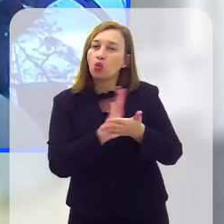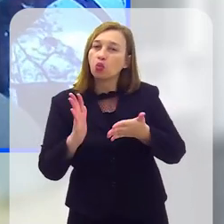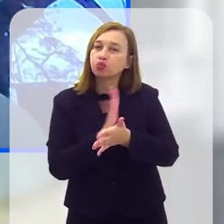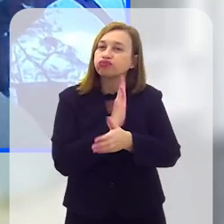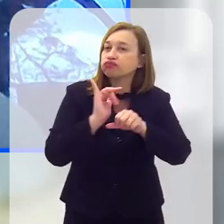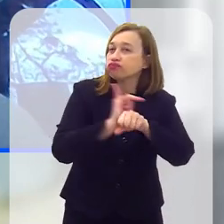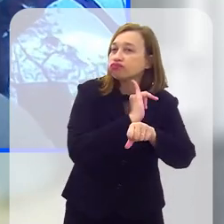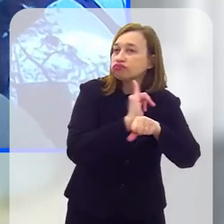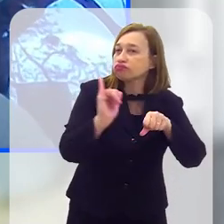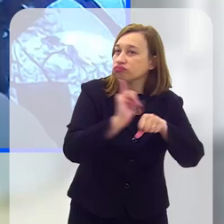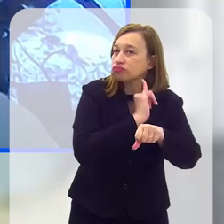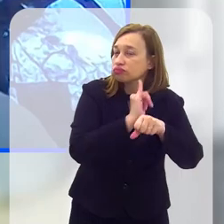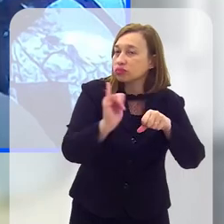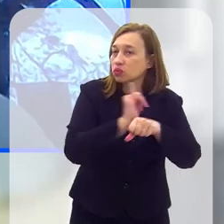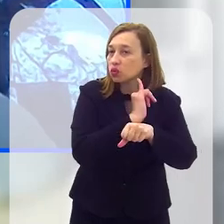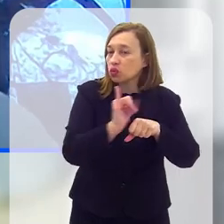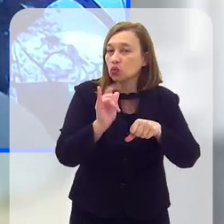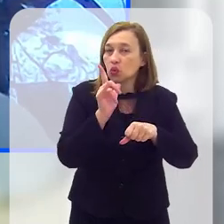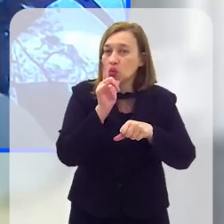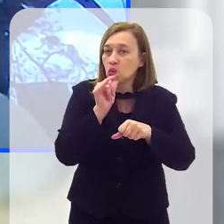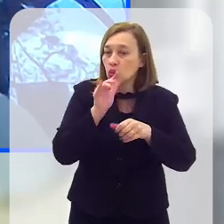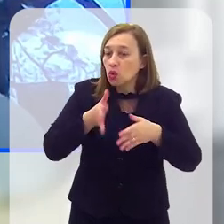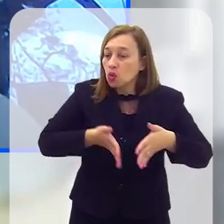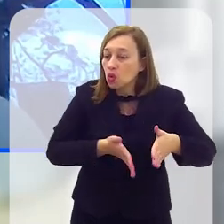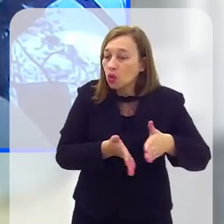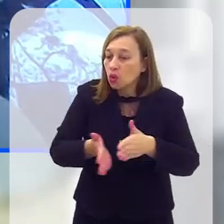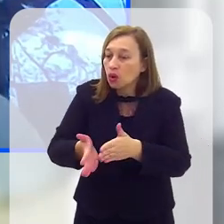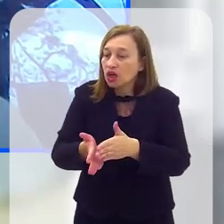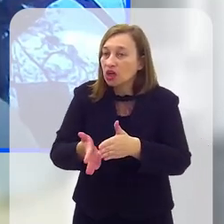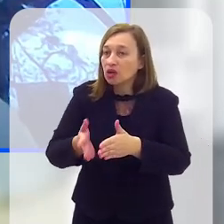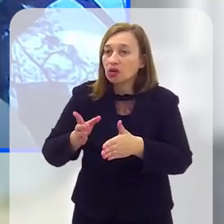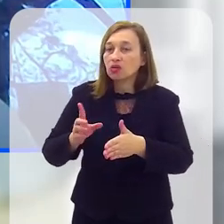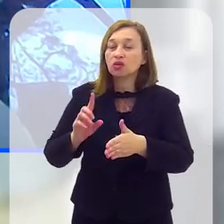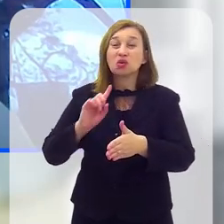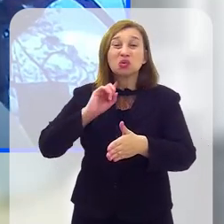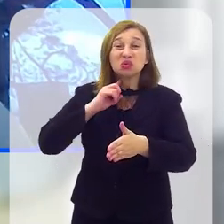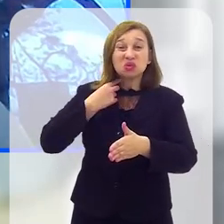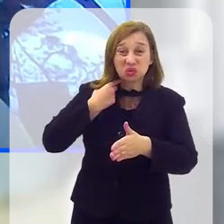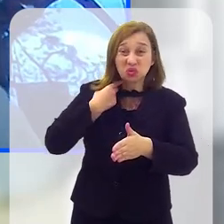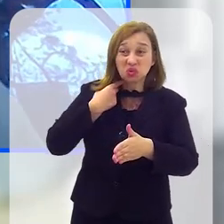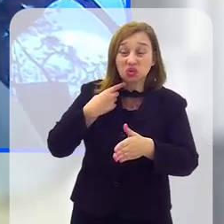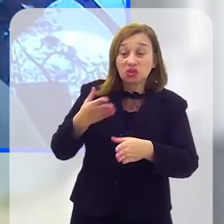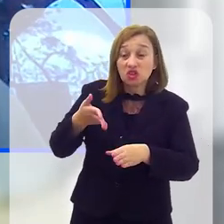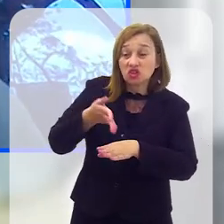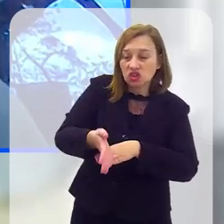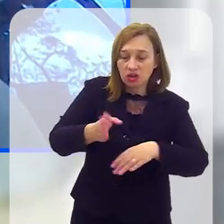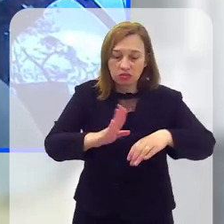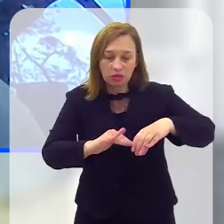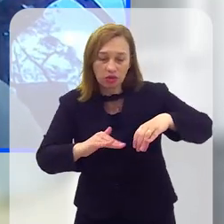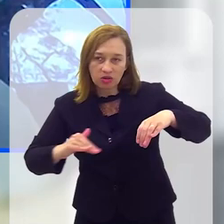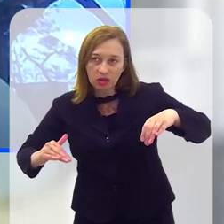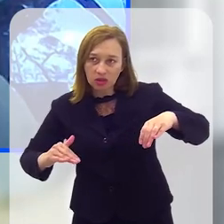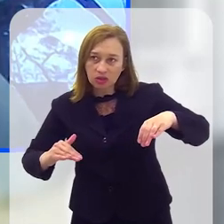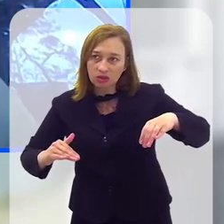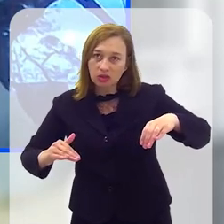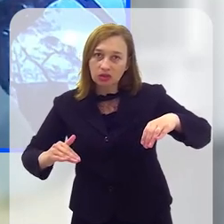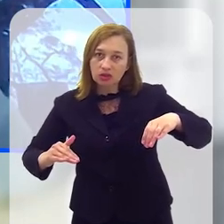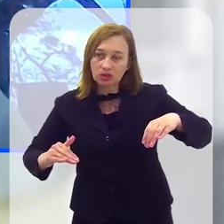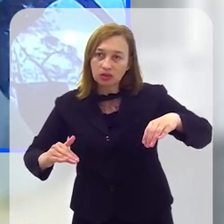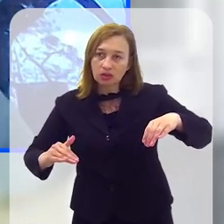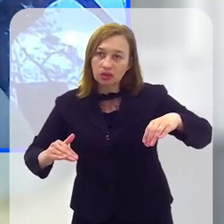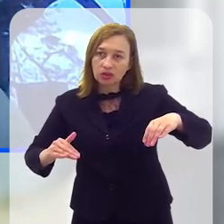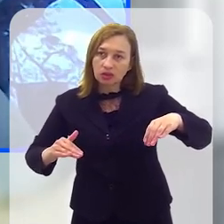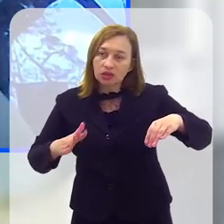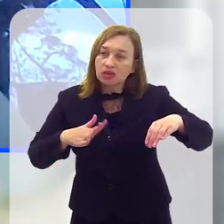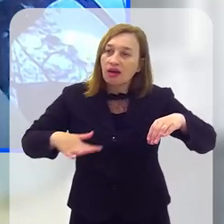algumas estratégias de interceptar rios urbanos que chegam poluídos à Baía de Guanabara para dentro